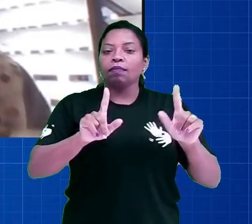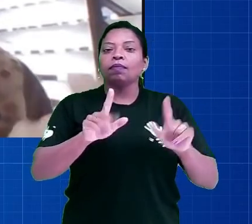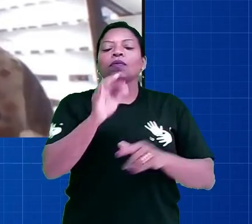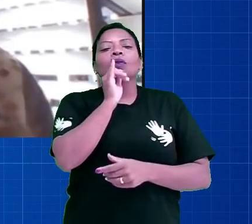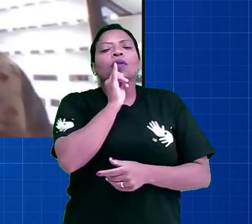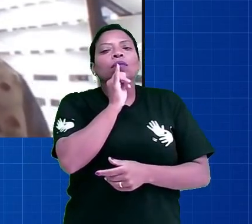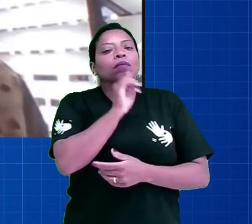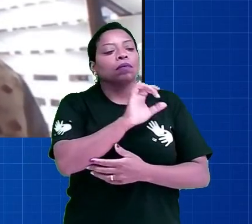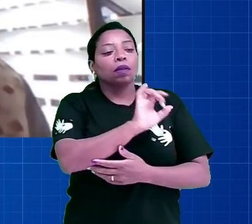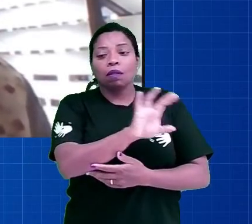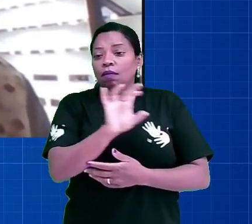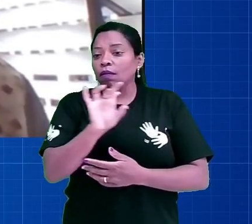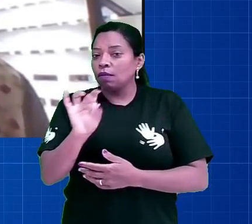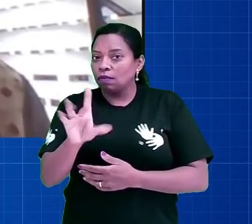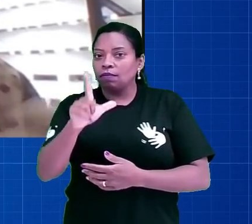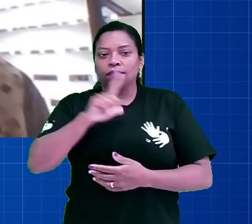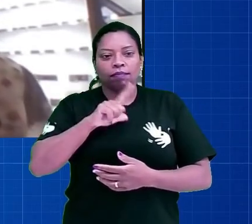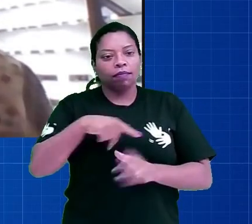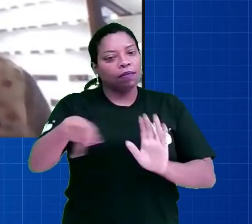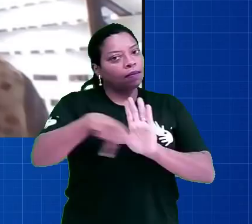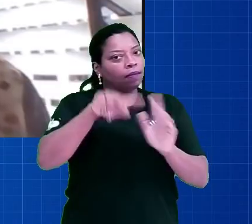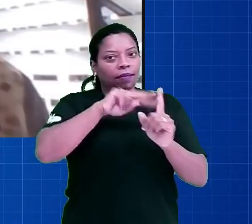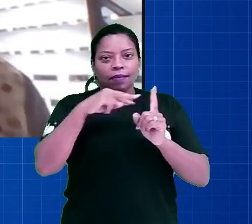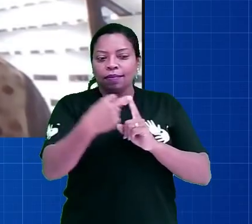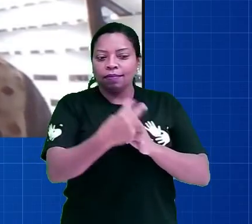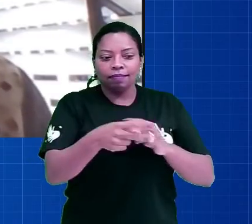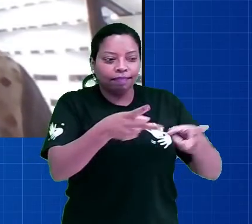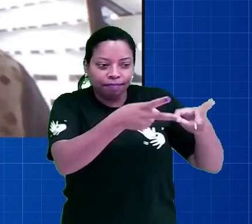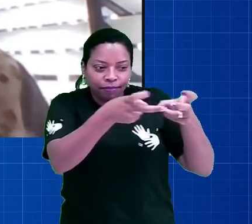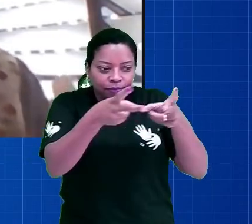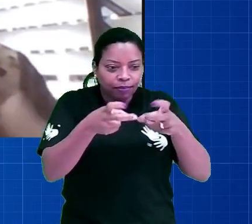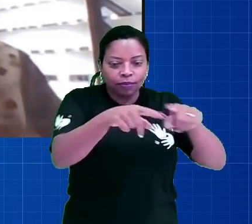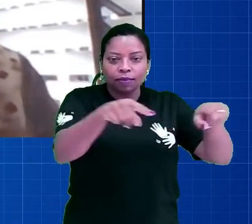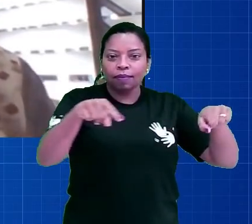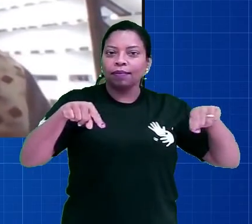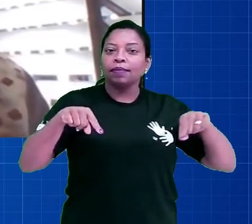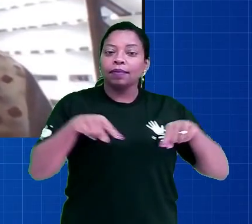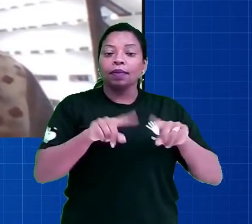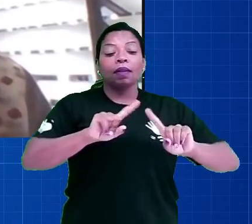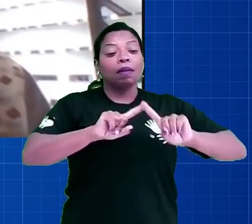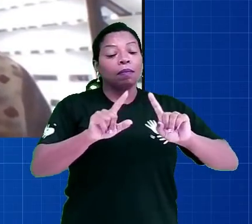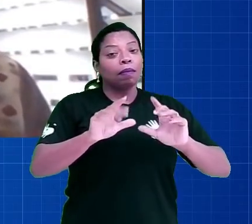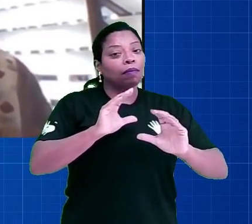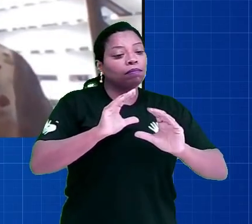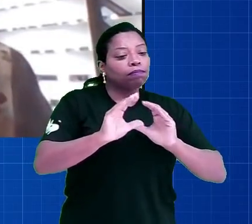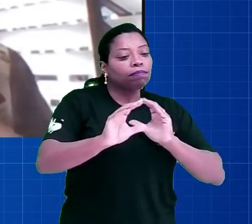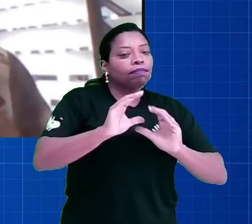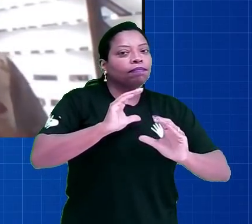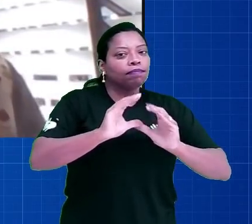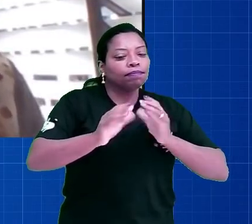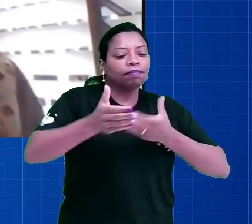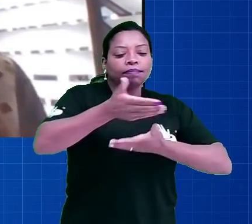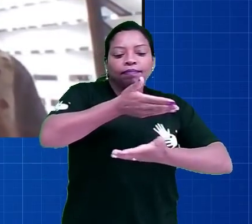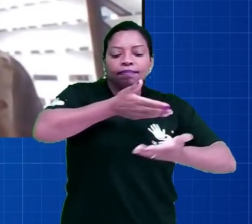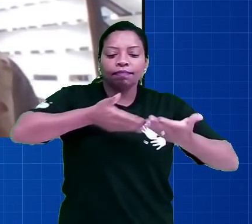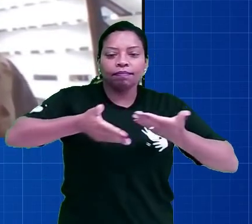a turma de um modo diferente, porque cada um vai ter a sua perspectiva. E é justamente esse modo,